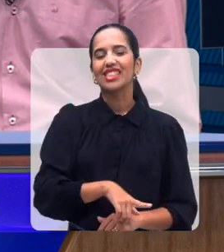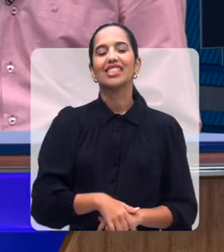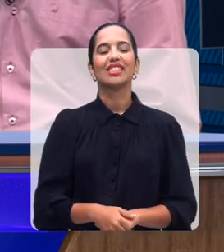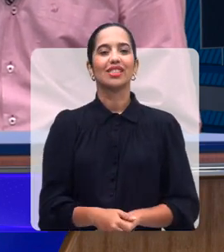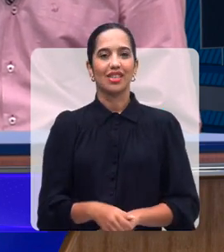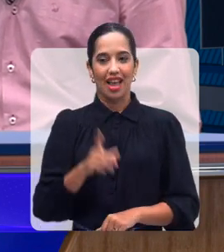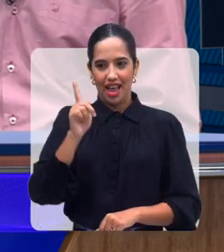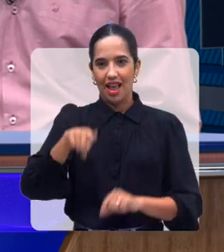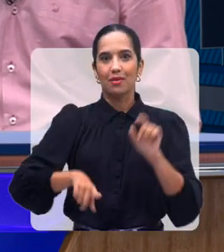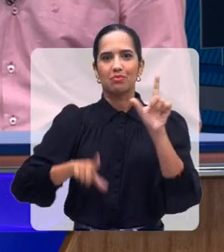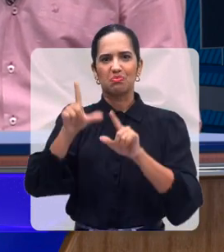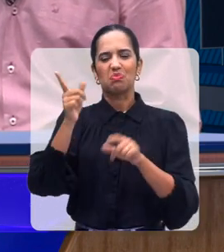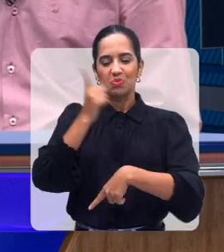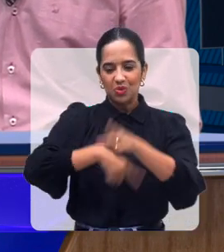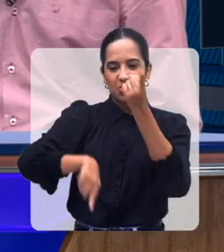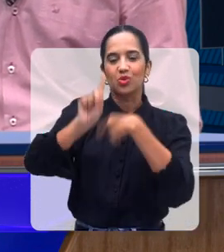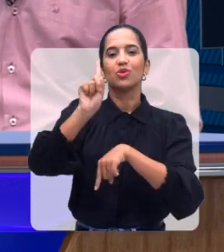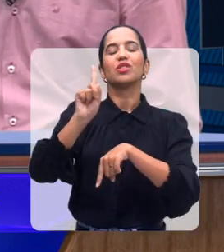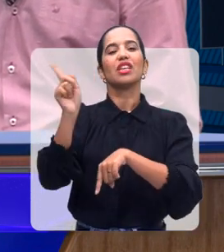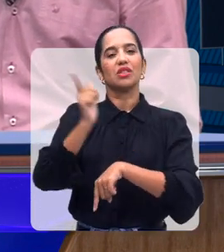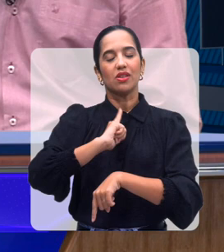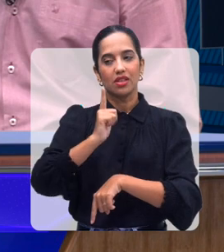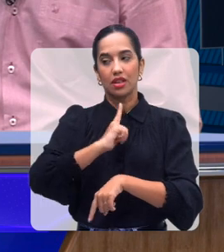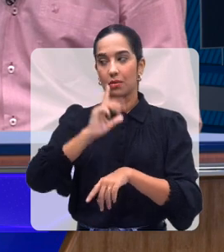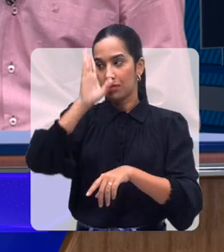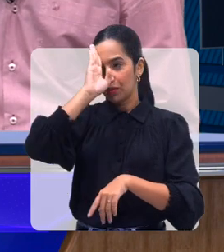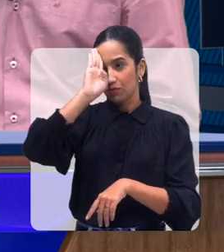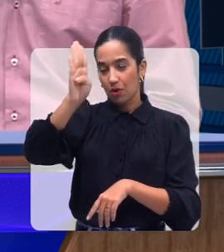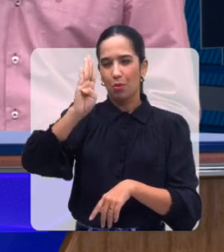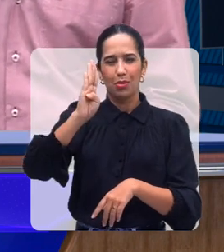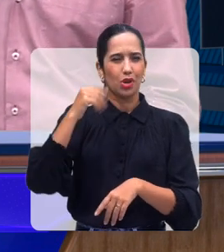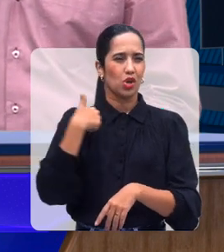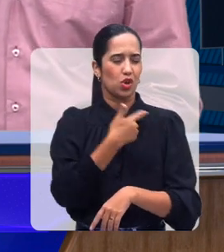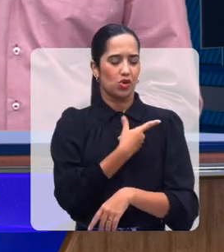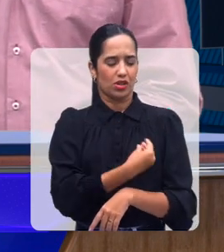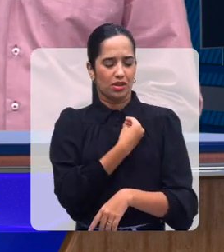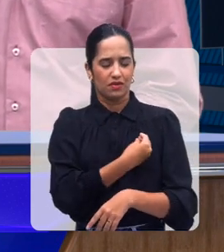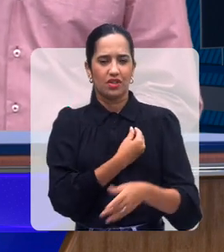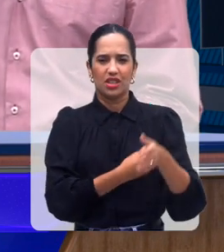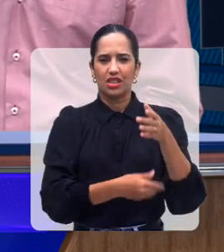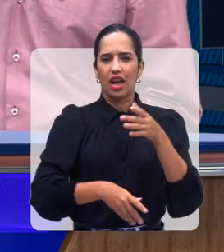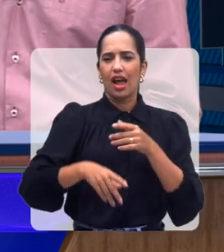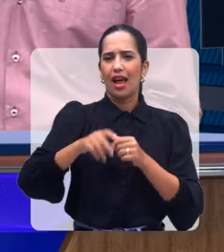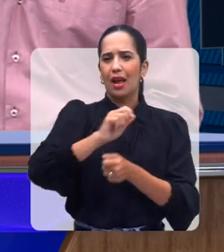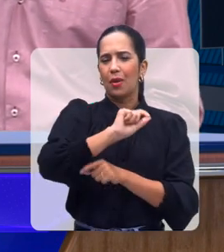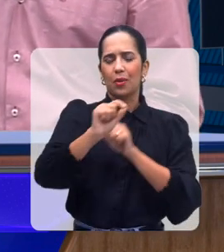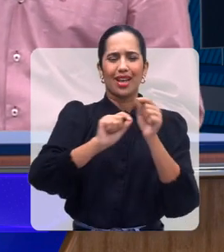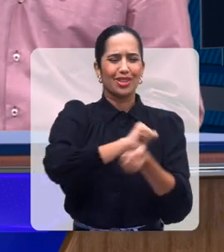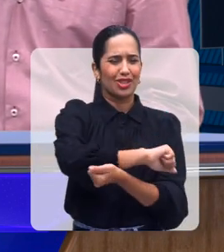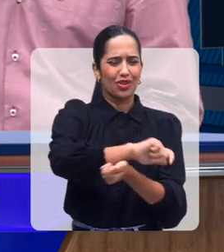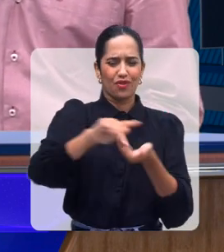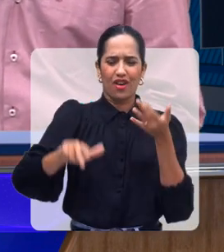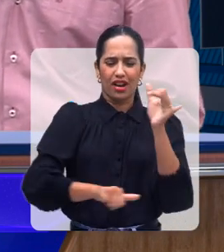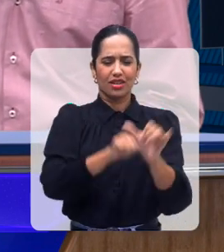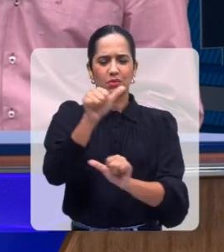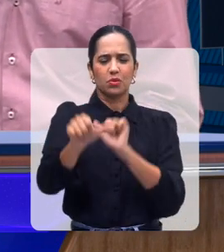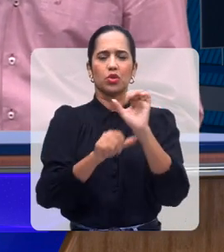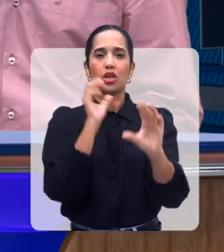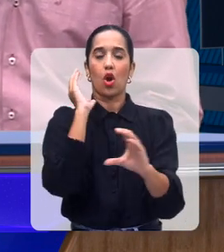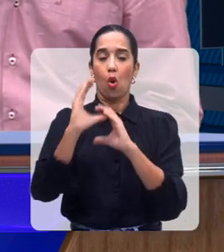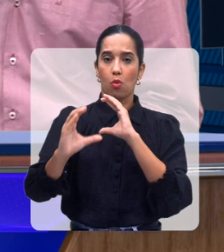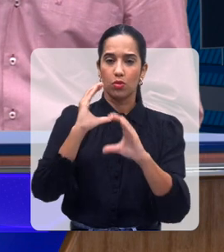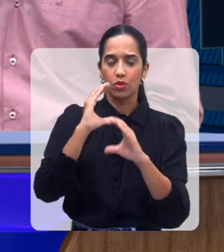É um programa de sucesso, né? É um programa de sucesso, principalmente nessa vida maluca que a gente tem das revoluções aí na comunicação